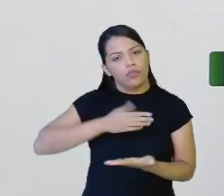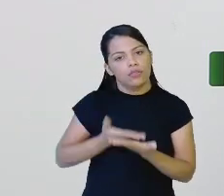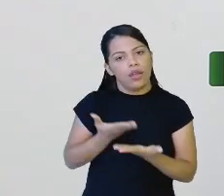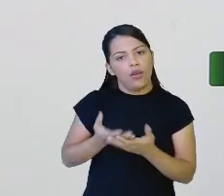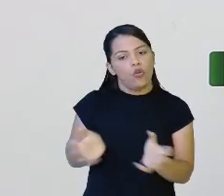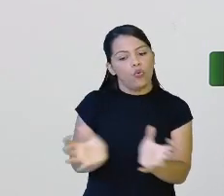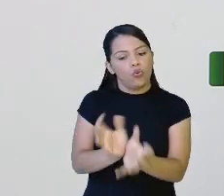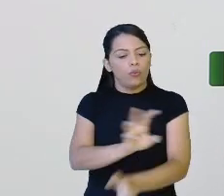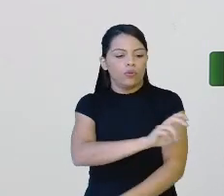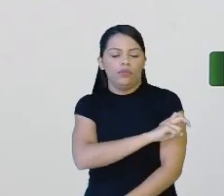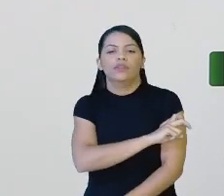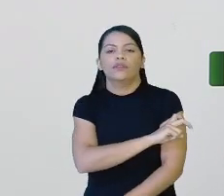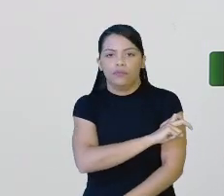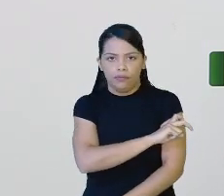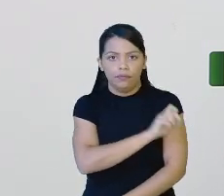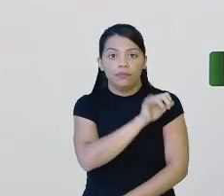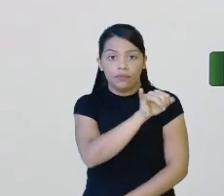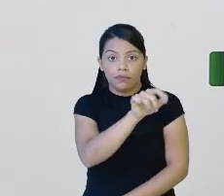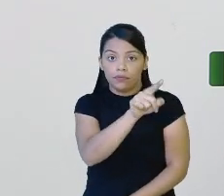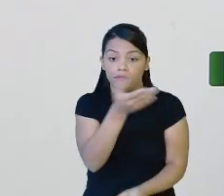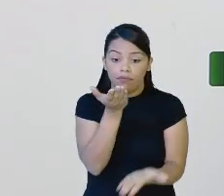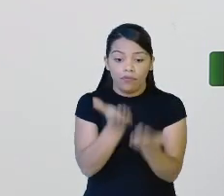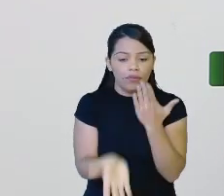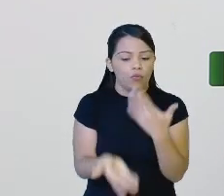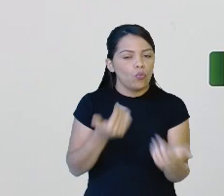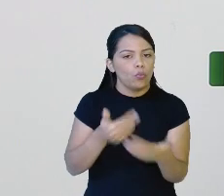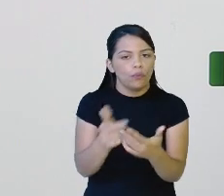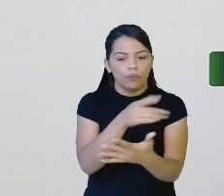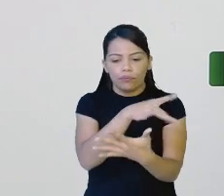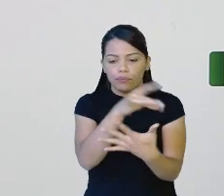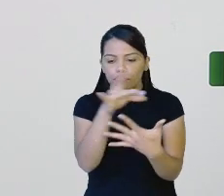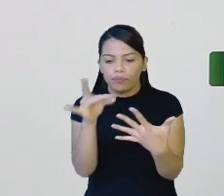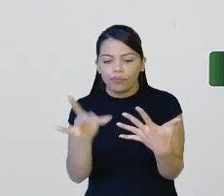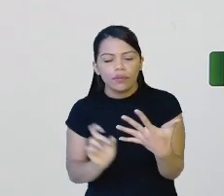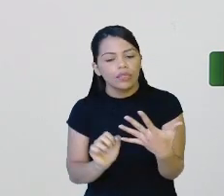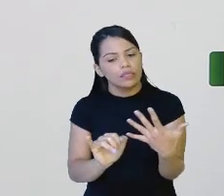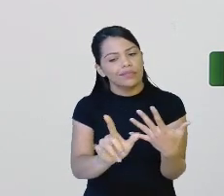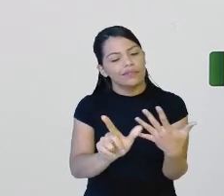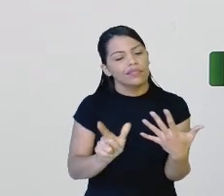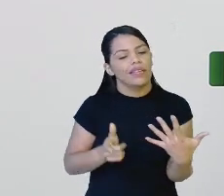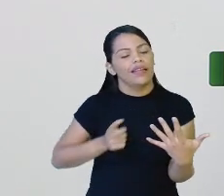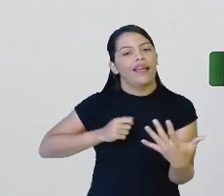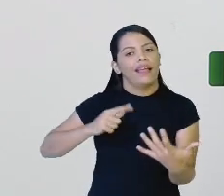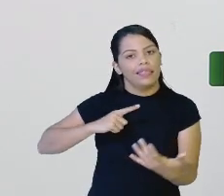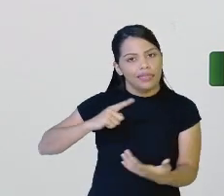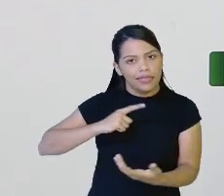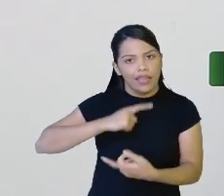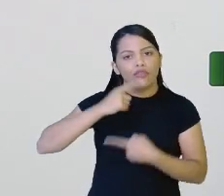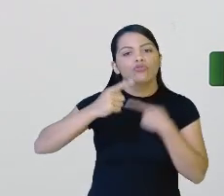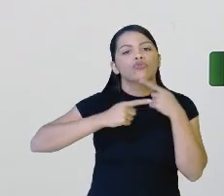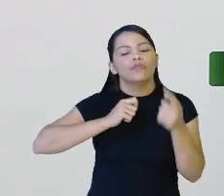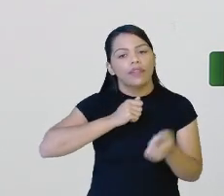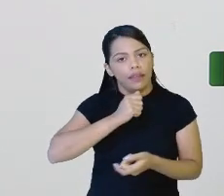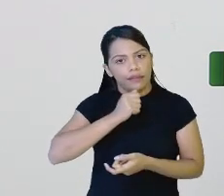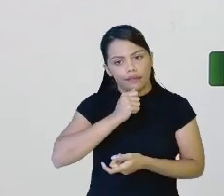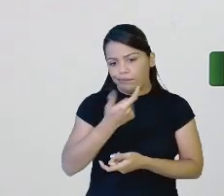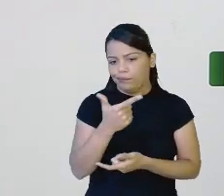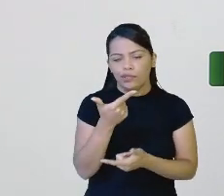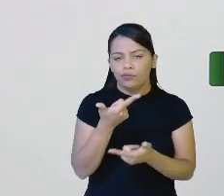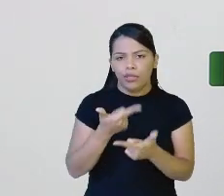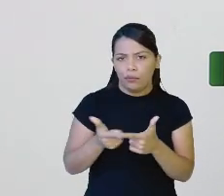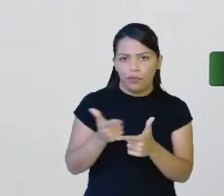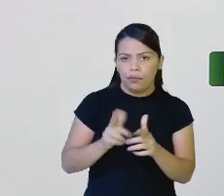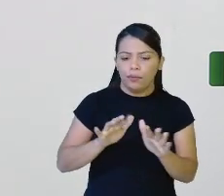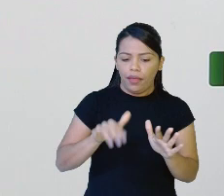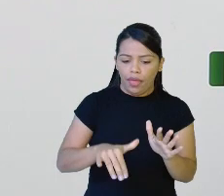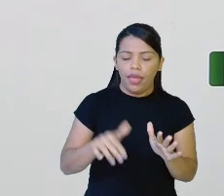ano. Se você perdeu algum detalhe, se você ficou com alguma dúvida, não tem problema. Essa